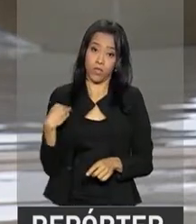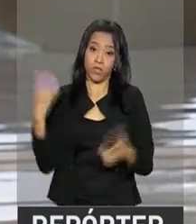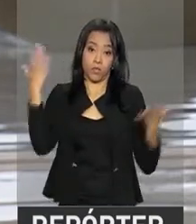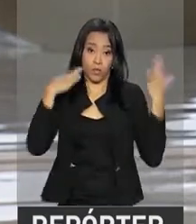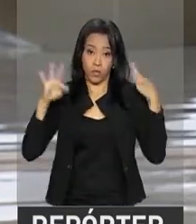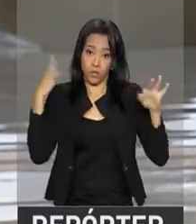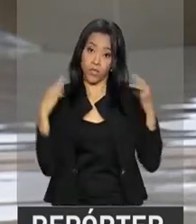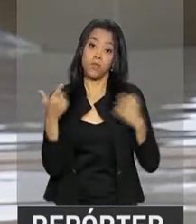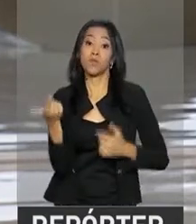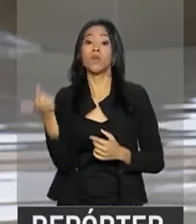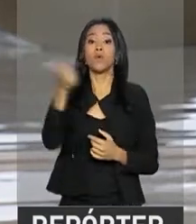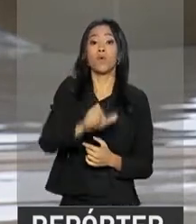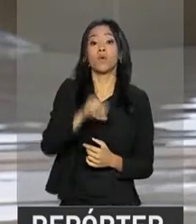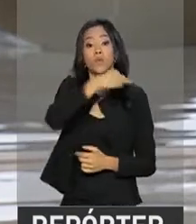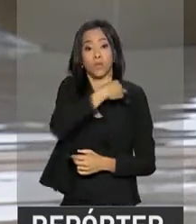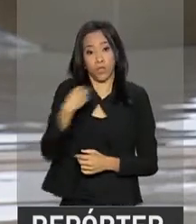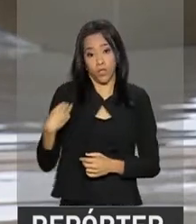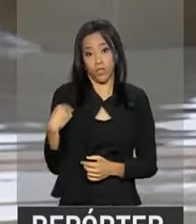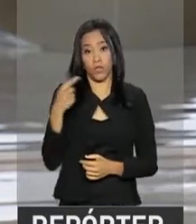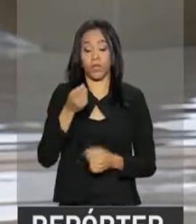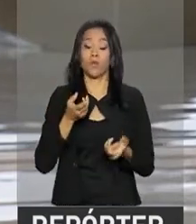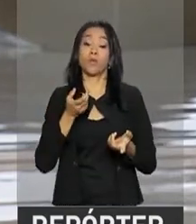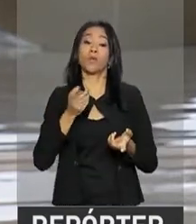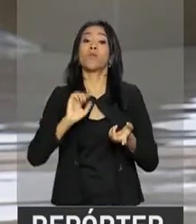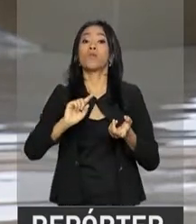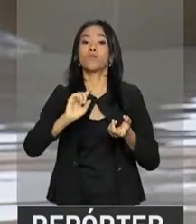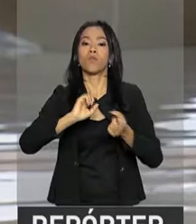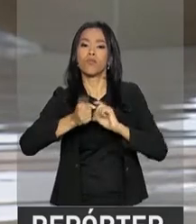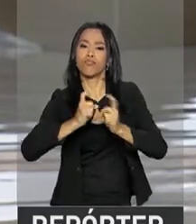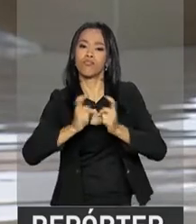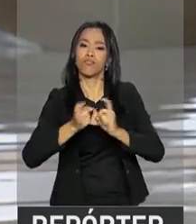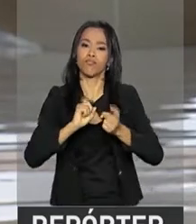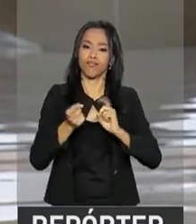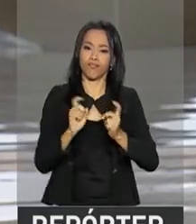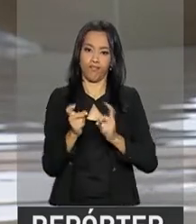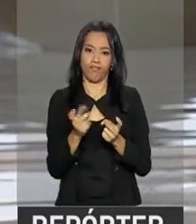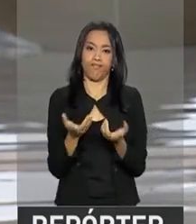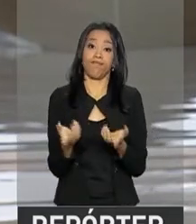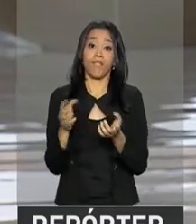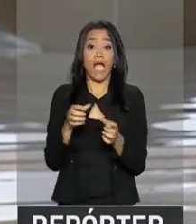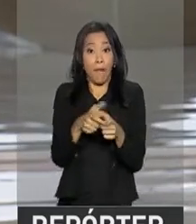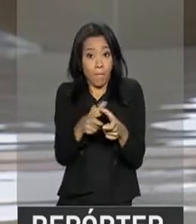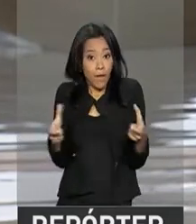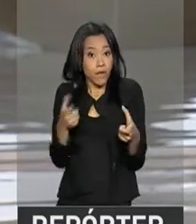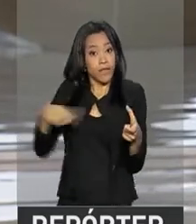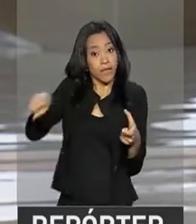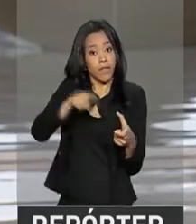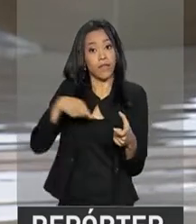Turismo e Diogo Oliveira, do Planejamento. A maioria desses ministros